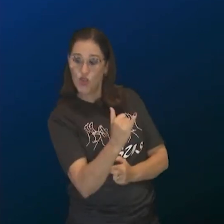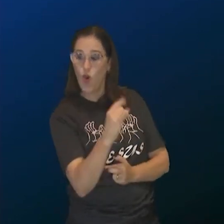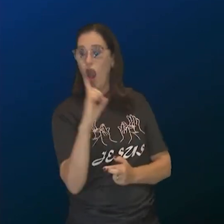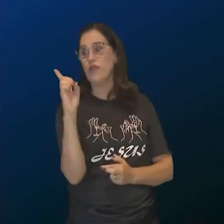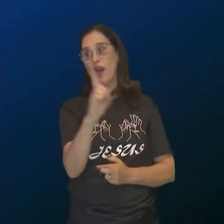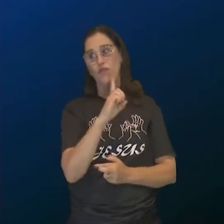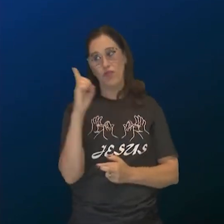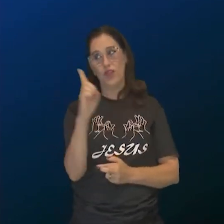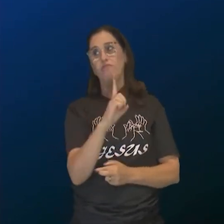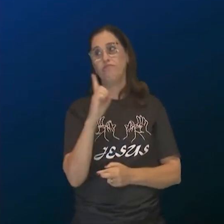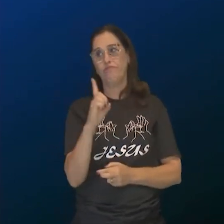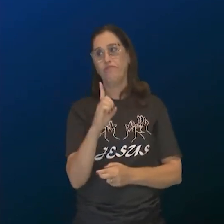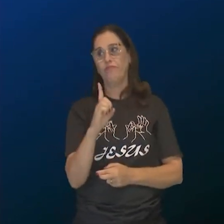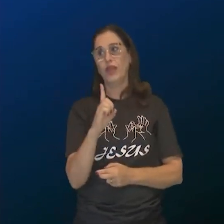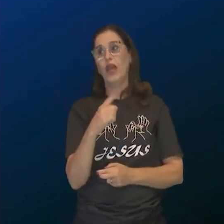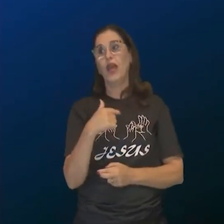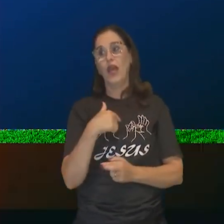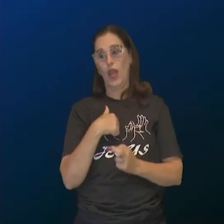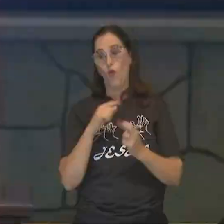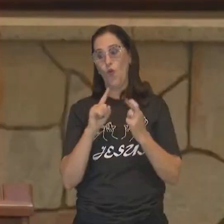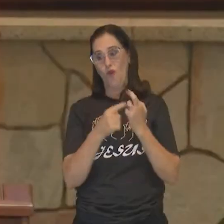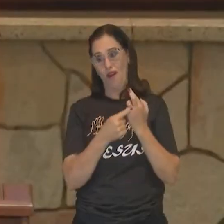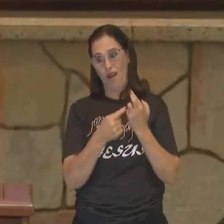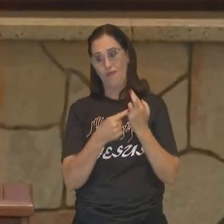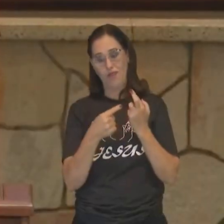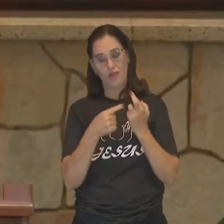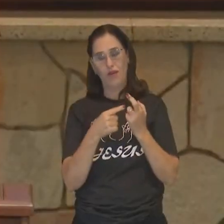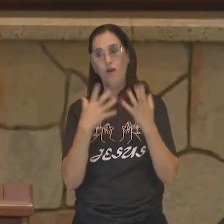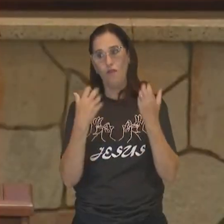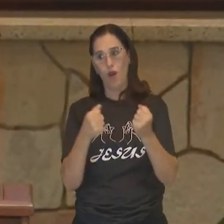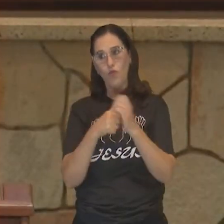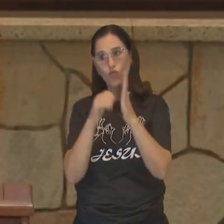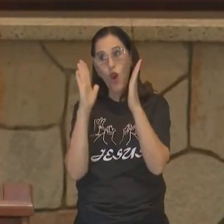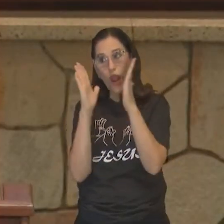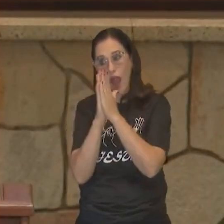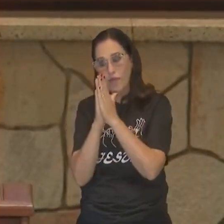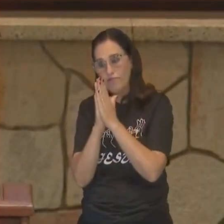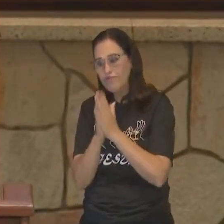Davi: estou grávida. Oremos.